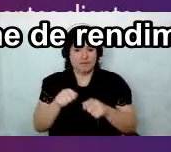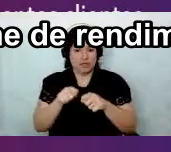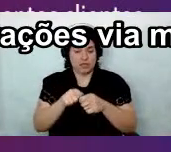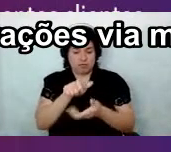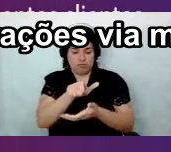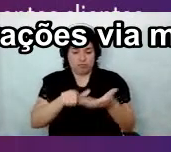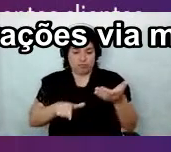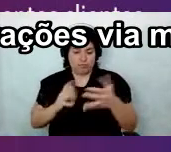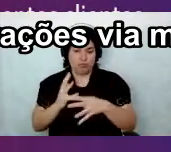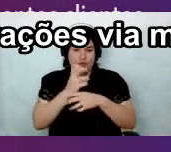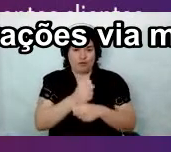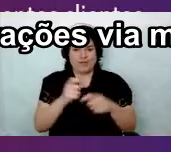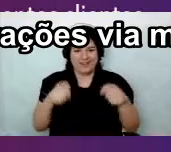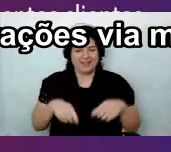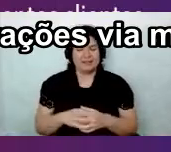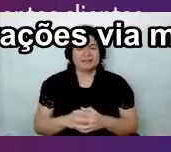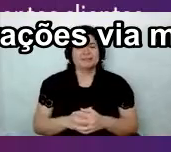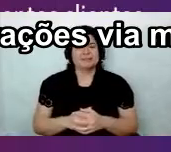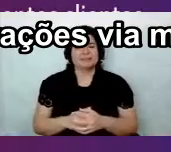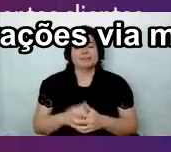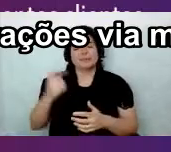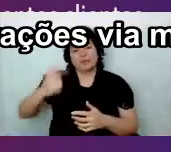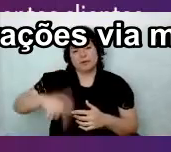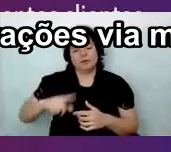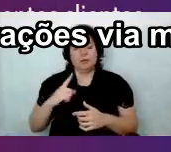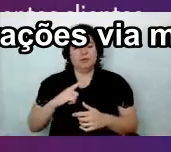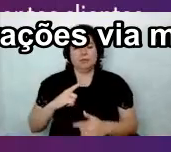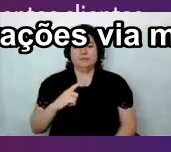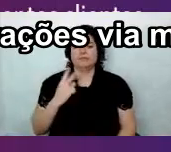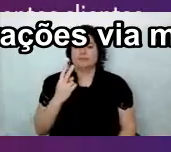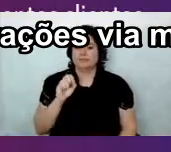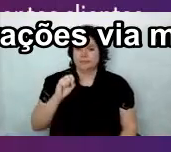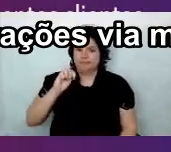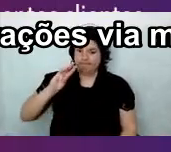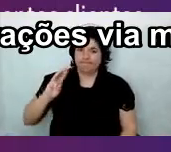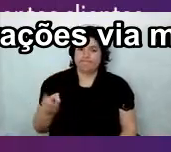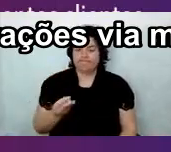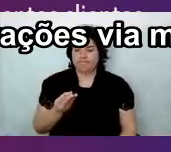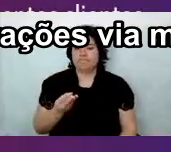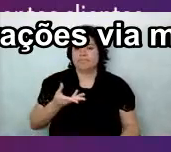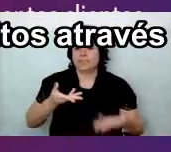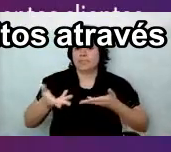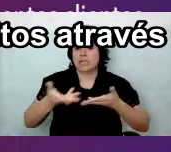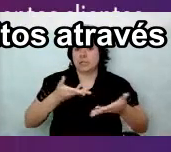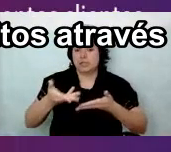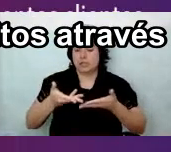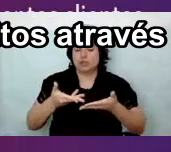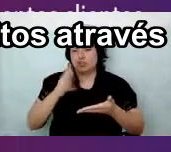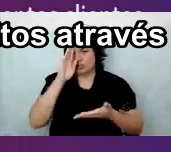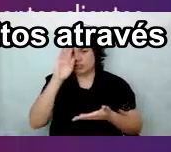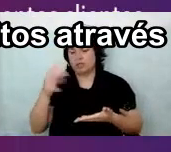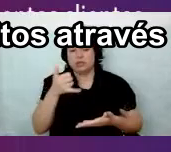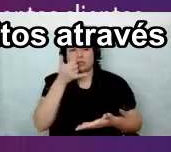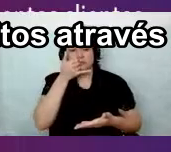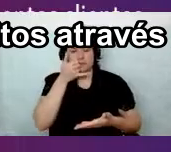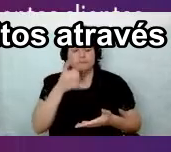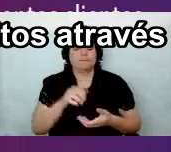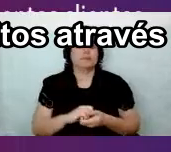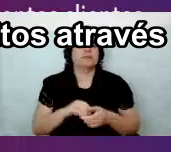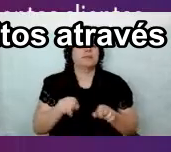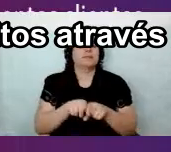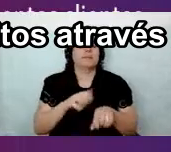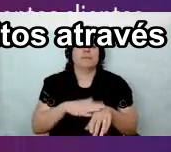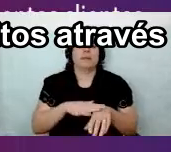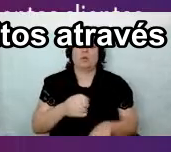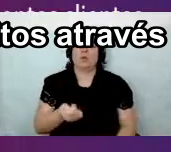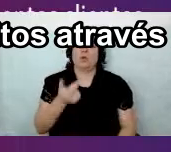rendimento. Aqui a gente tem mais de quase 28 milhões de interações via mobile, já tivemos mais de quase 1